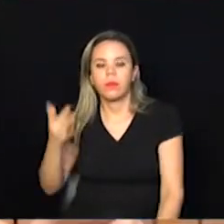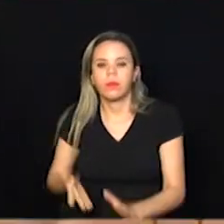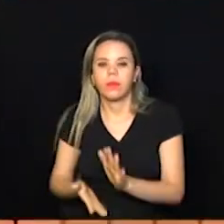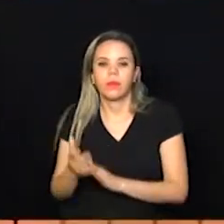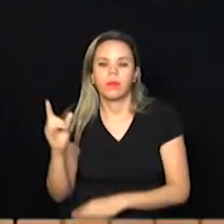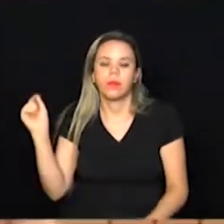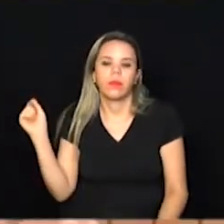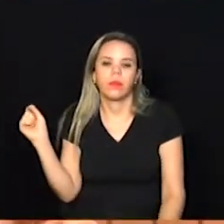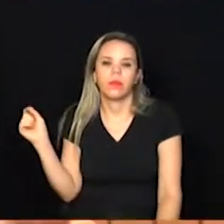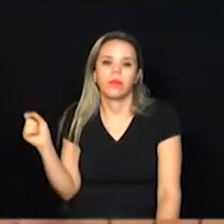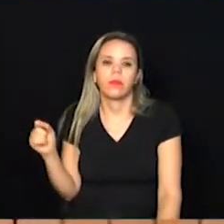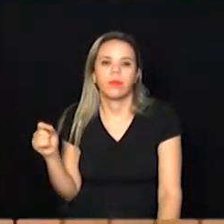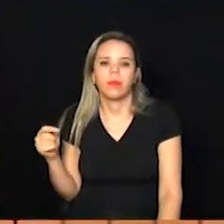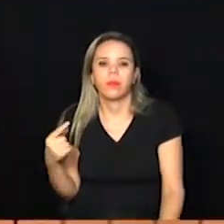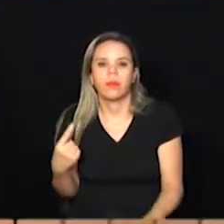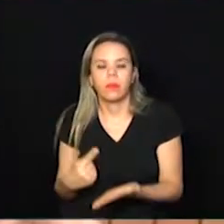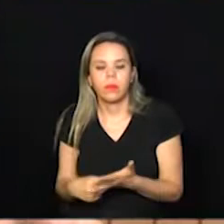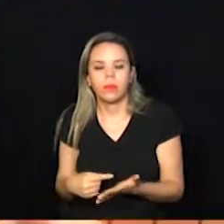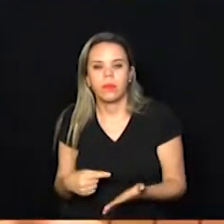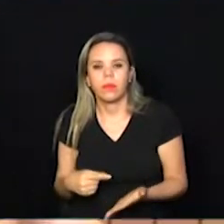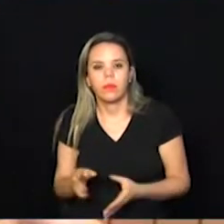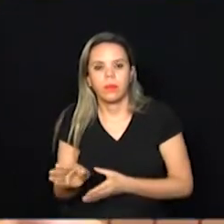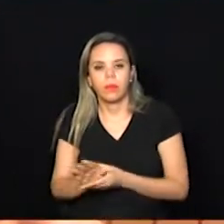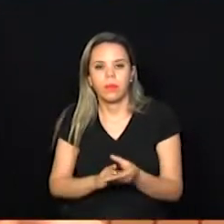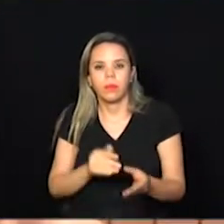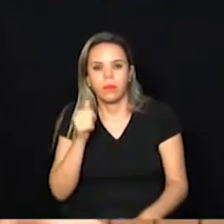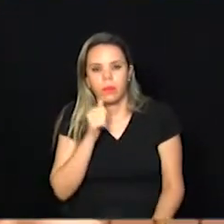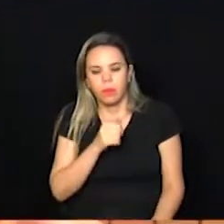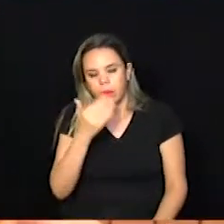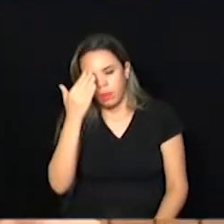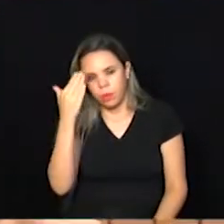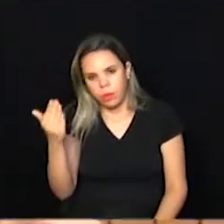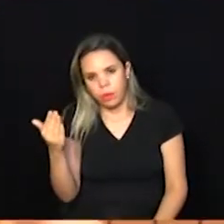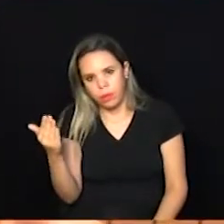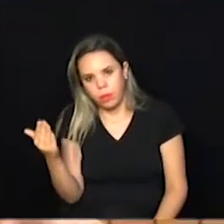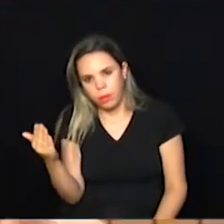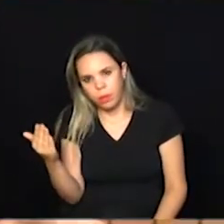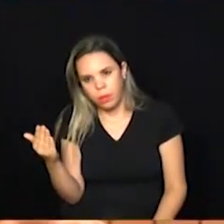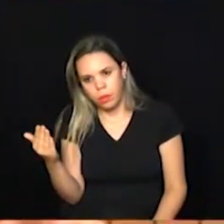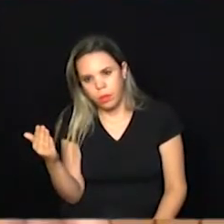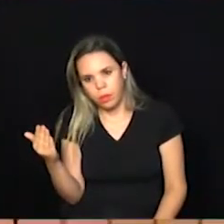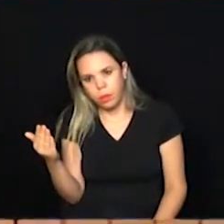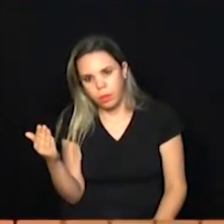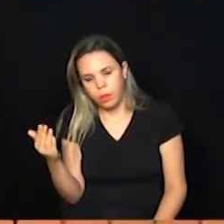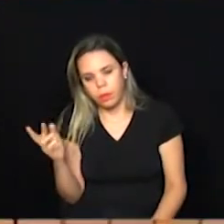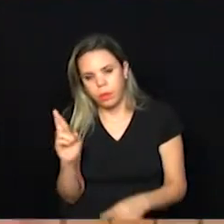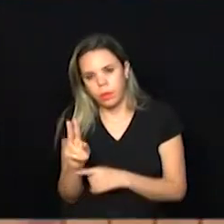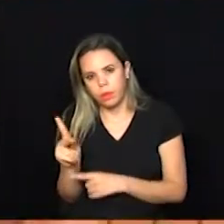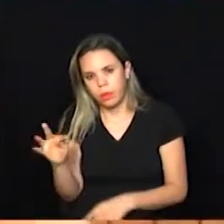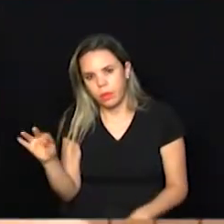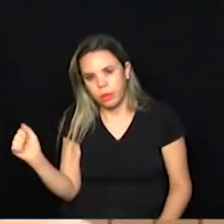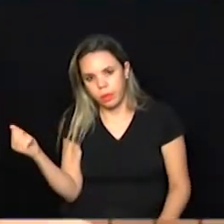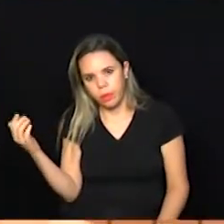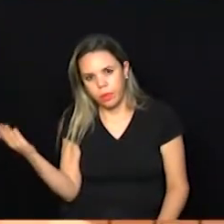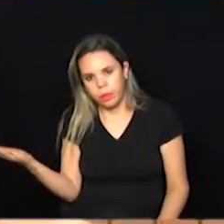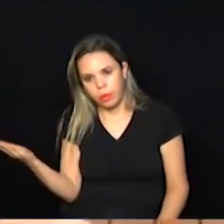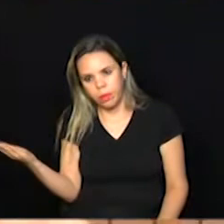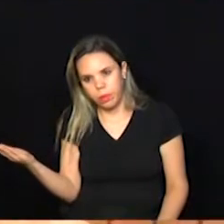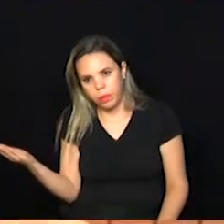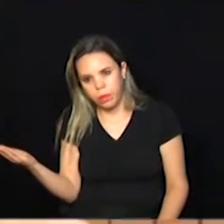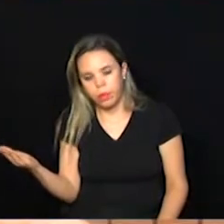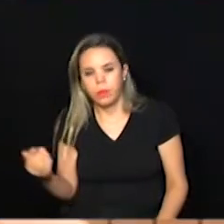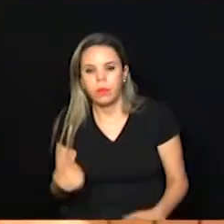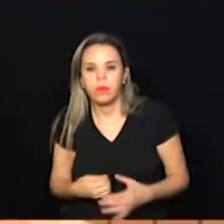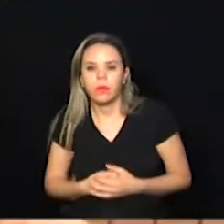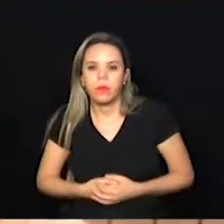mais aqui, foi para outra agenda, o Conselho da Mulher, agradeço também a Patrícia, representando o Conselho da